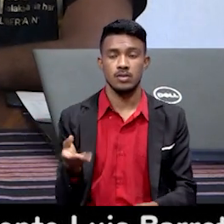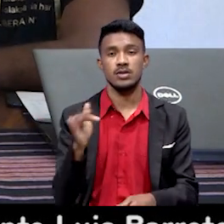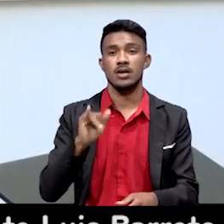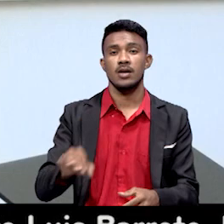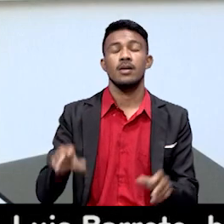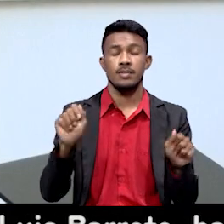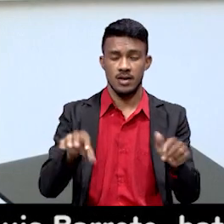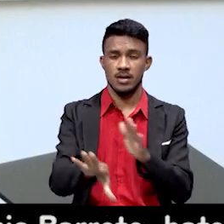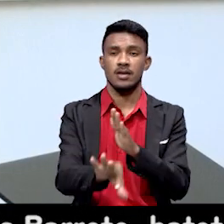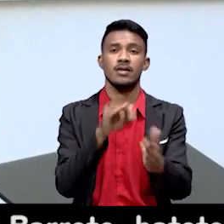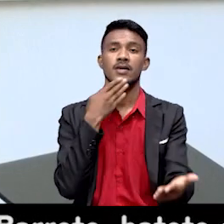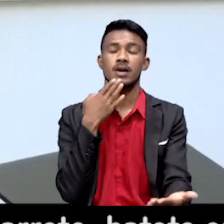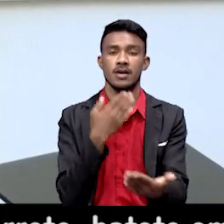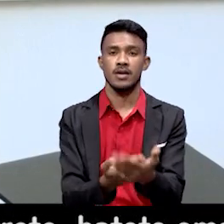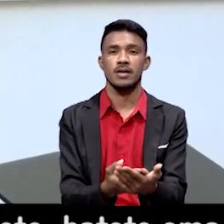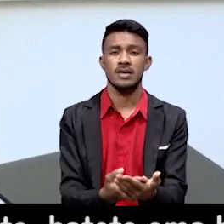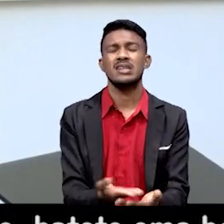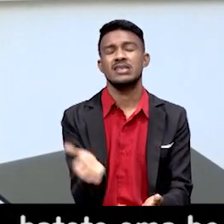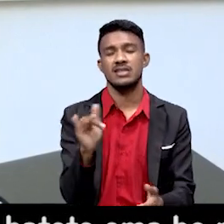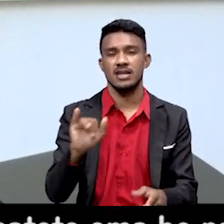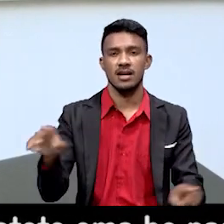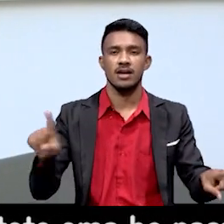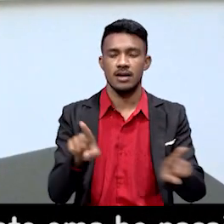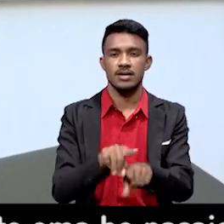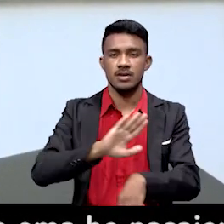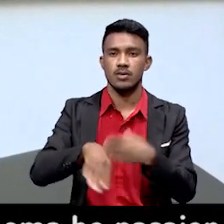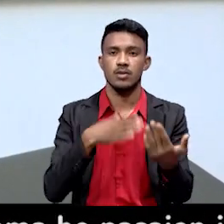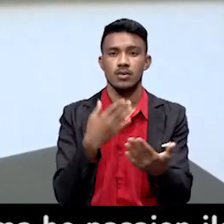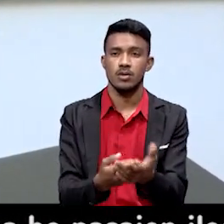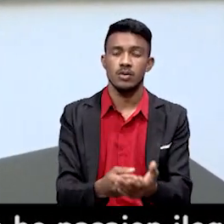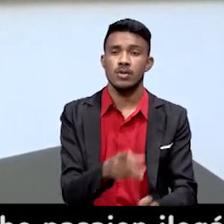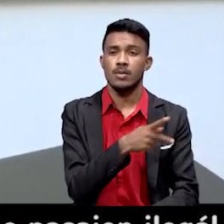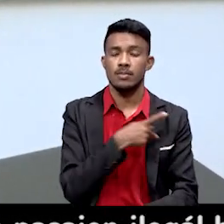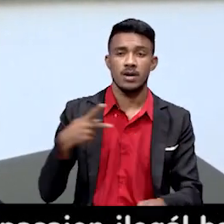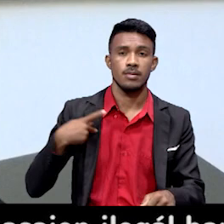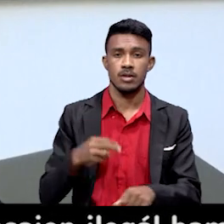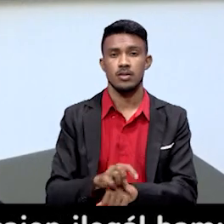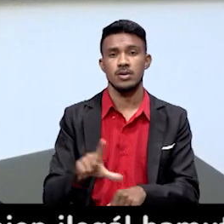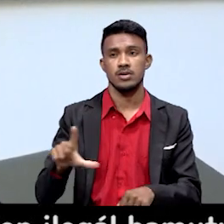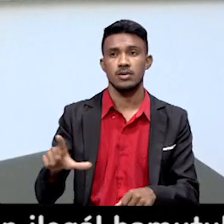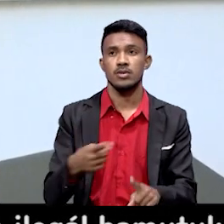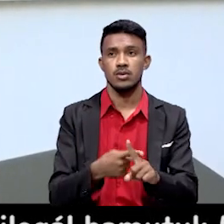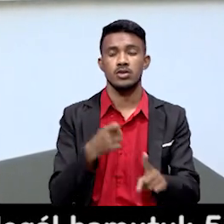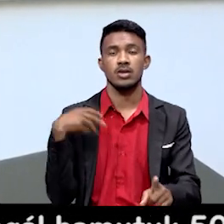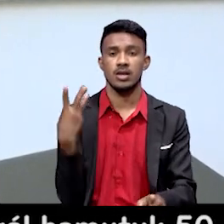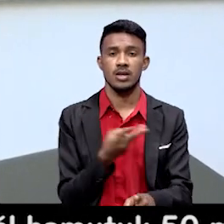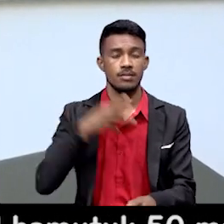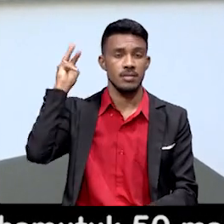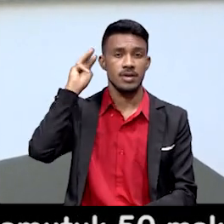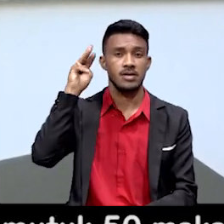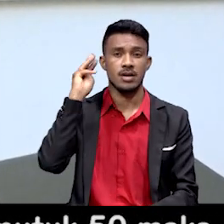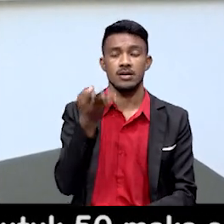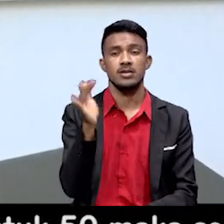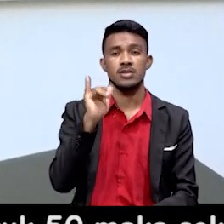beneficio sira hanes angotu tanto hahu si parlamento nacional usi tania ministério sira